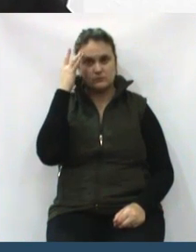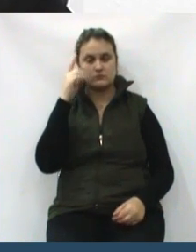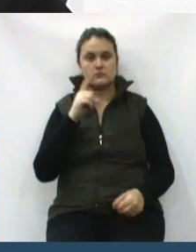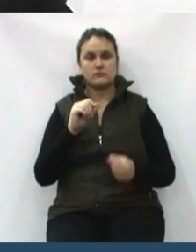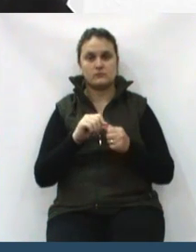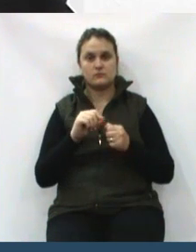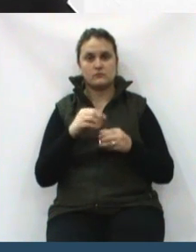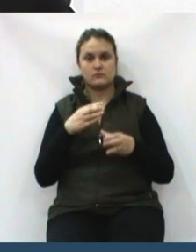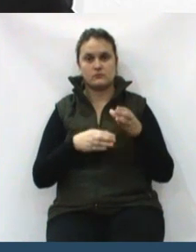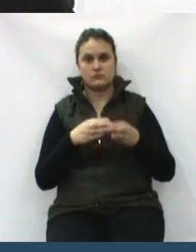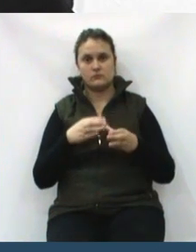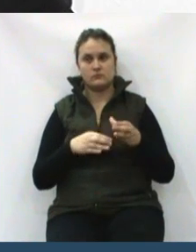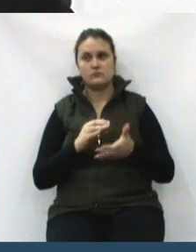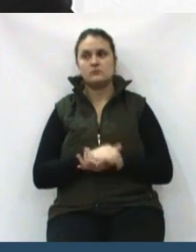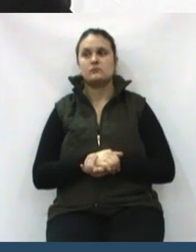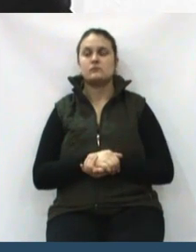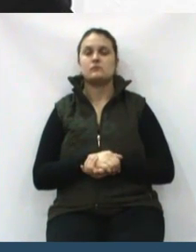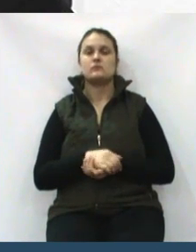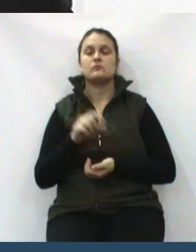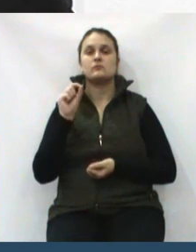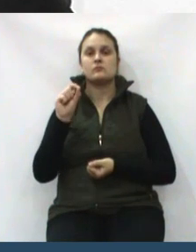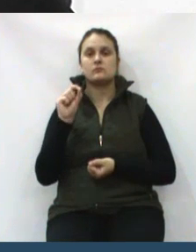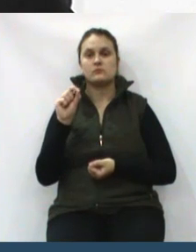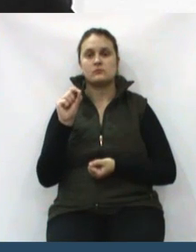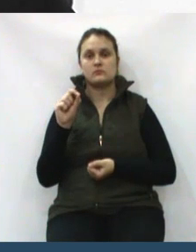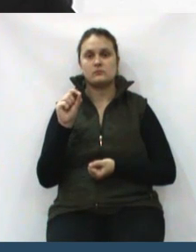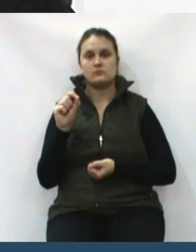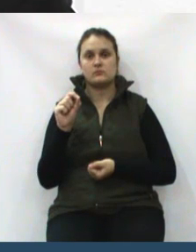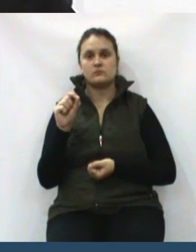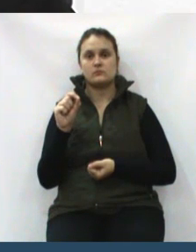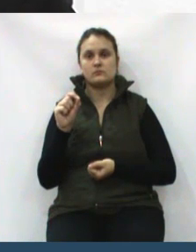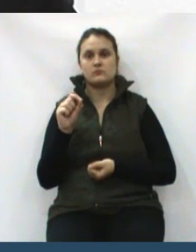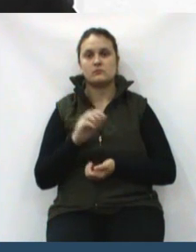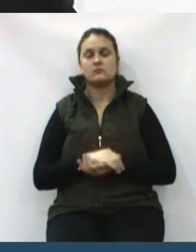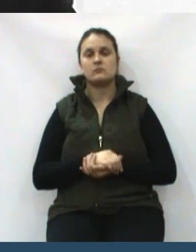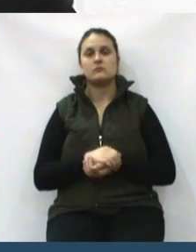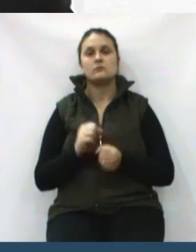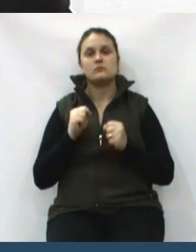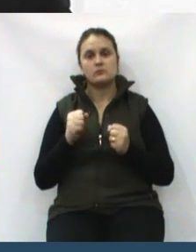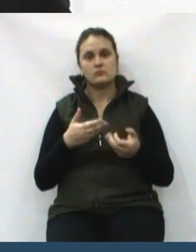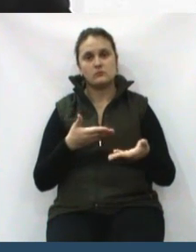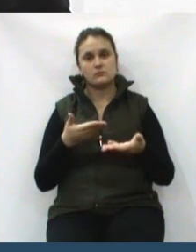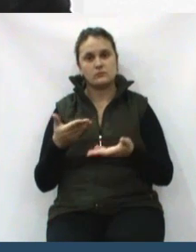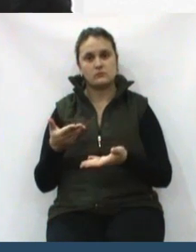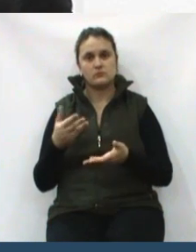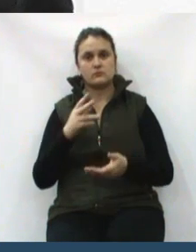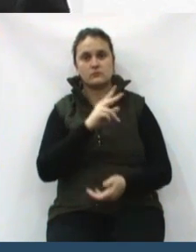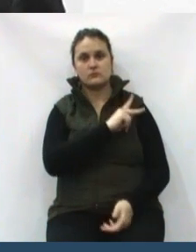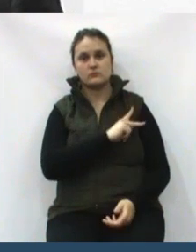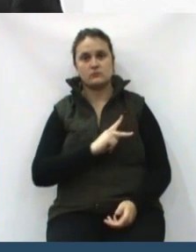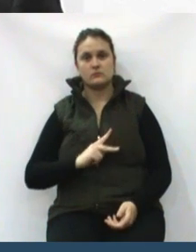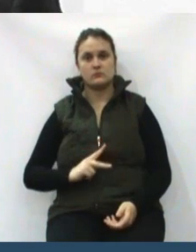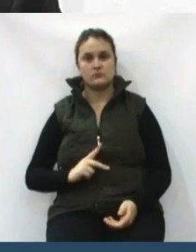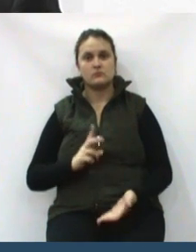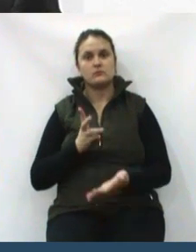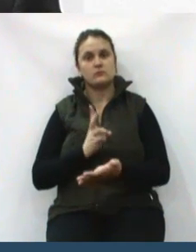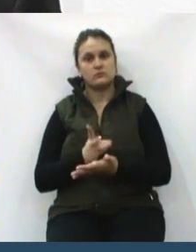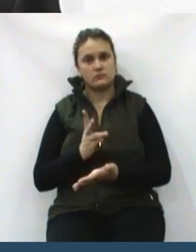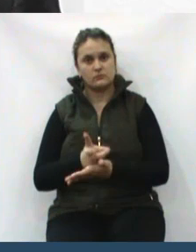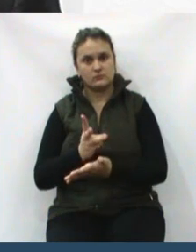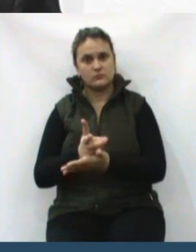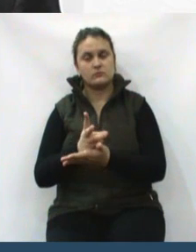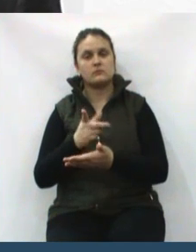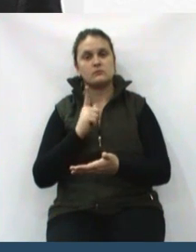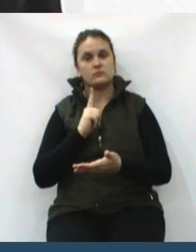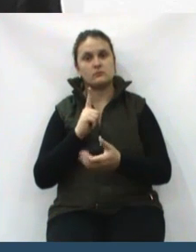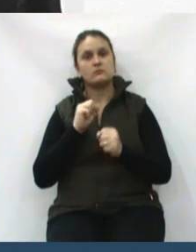efetivos, concursados. O que isso pode trazer? O prefeito municipal continua,